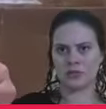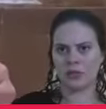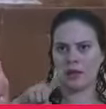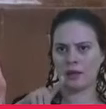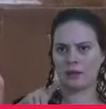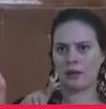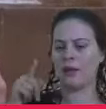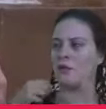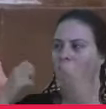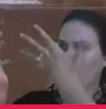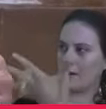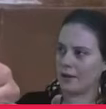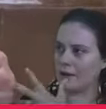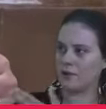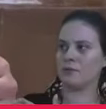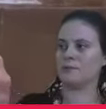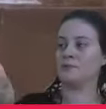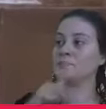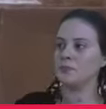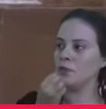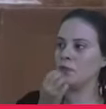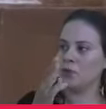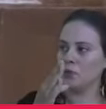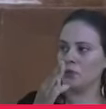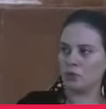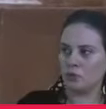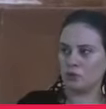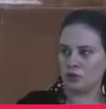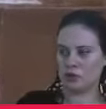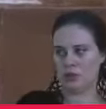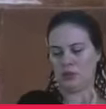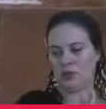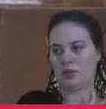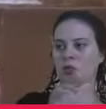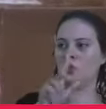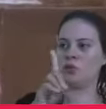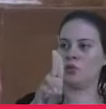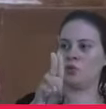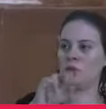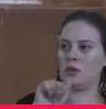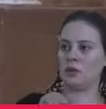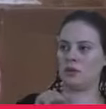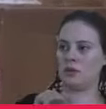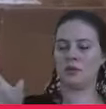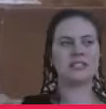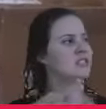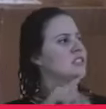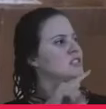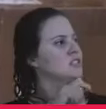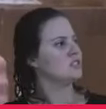e falei exatamente assim Presidente Boa noite aqui é o jornal Dutra Comandante Militar do Planalto ele falou General São